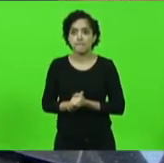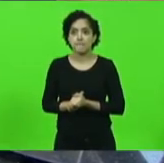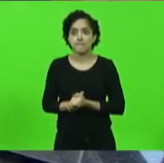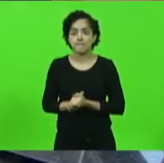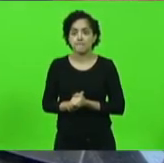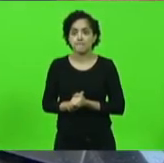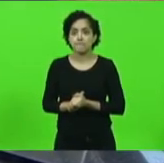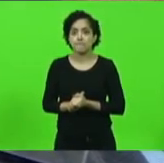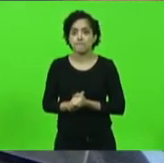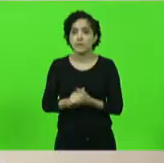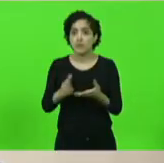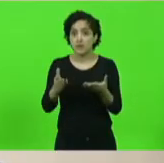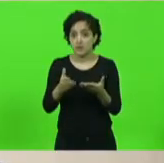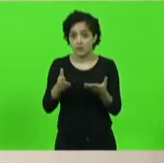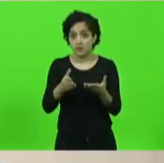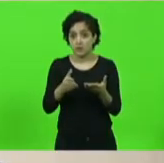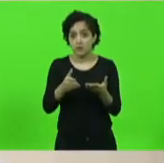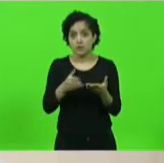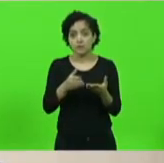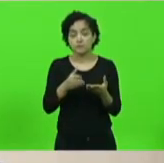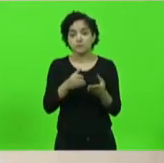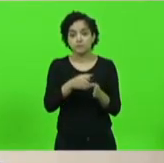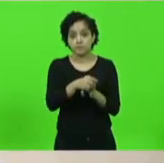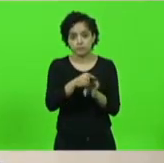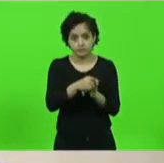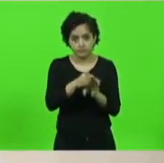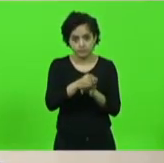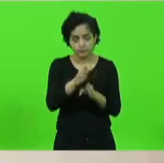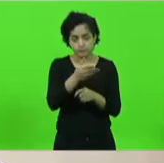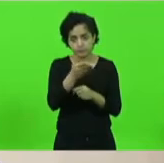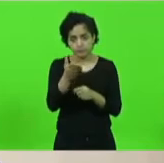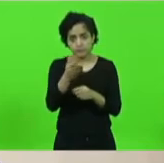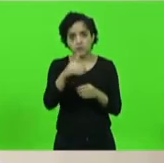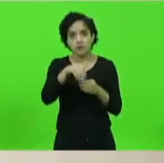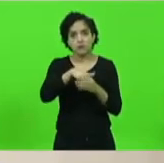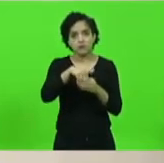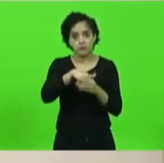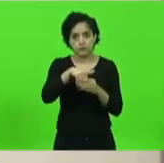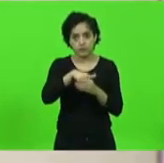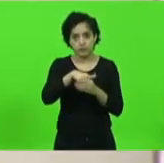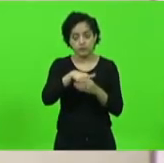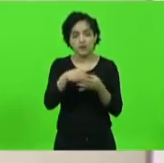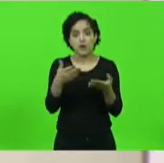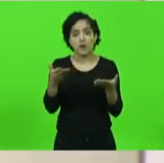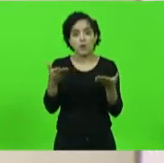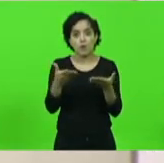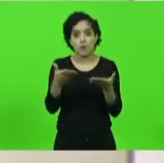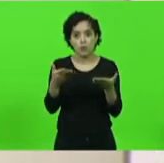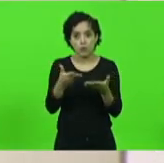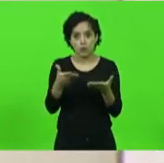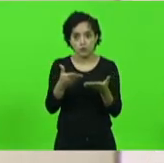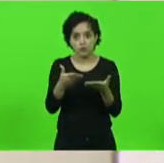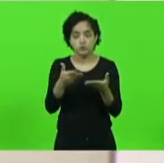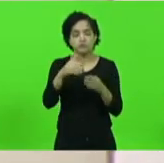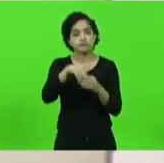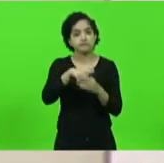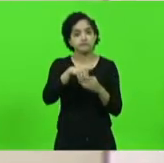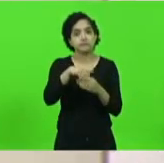Para a orientação dos senhores e senhoras deputados, nós vamos votar também na tarde de hoje, segundo